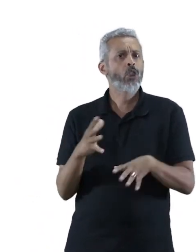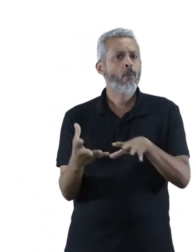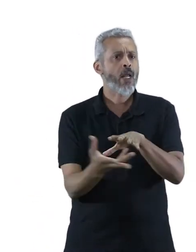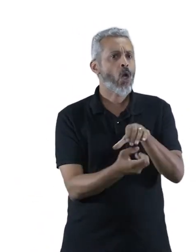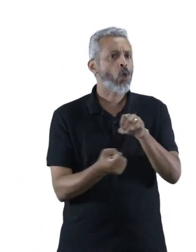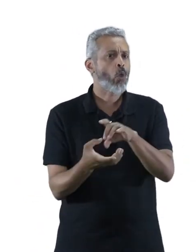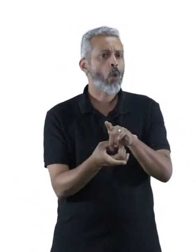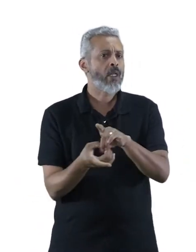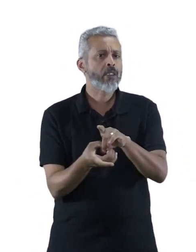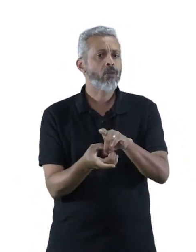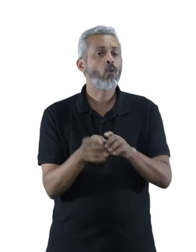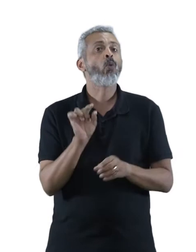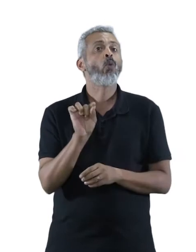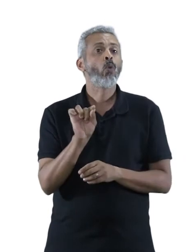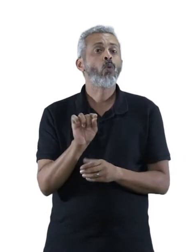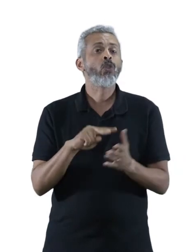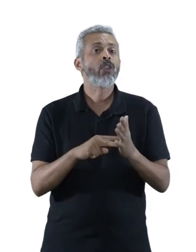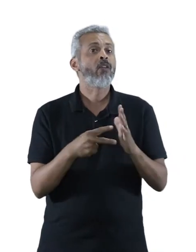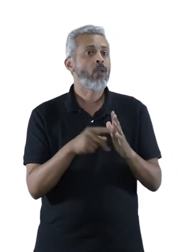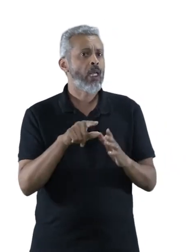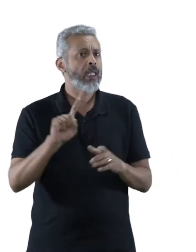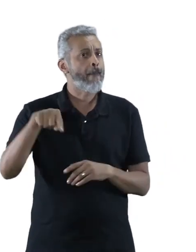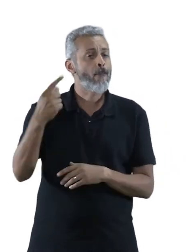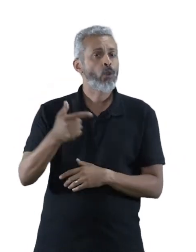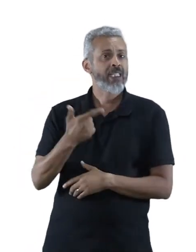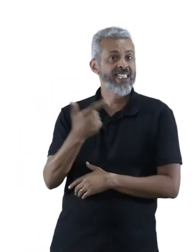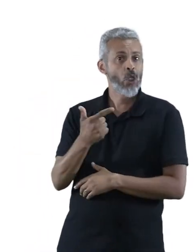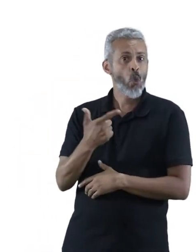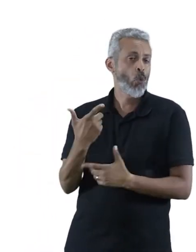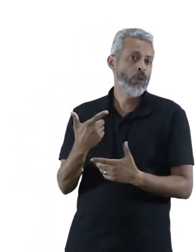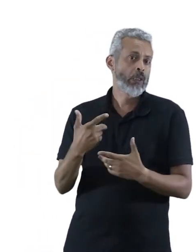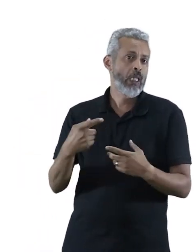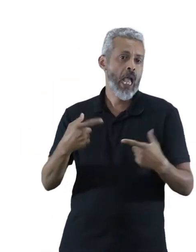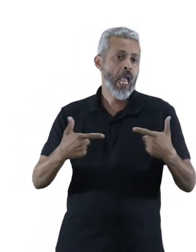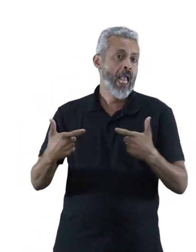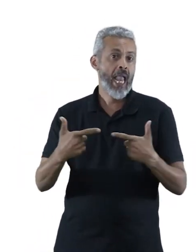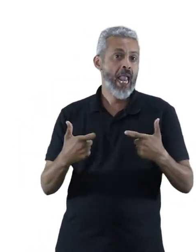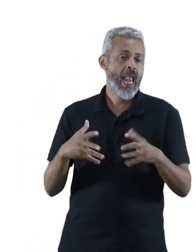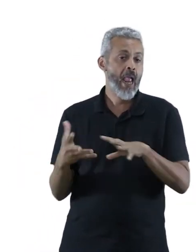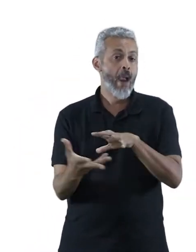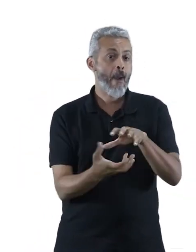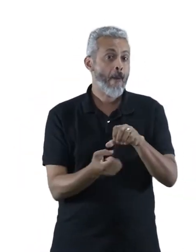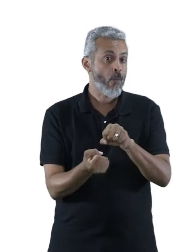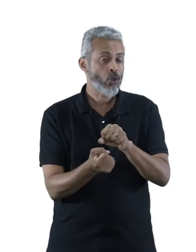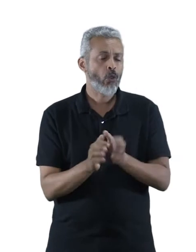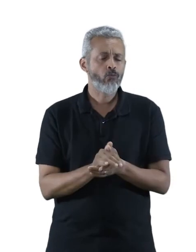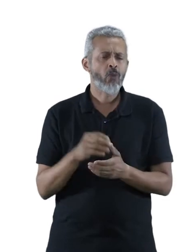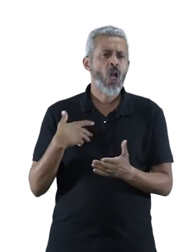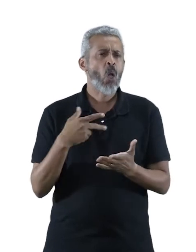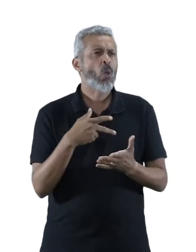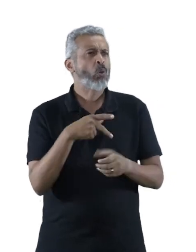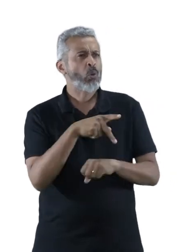globalização, quer dizer o seguinte: logo após a Segunda Grande Guerra Mundial, os países começam a fazer